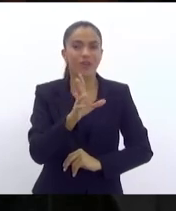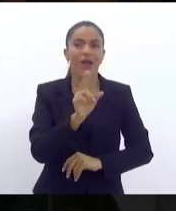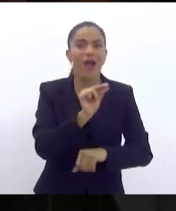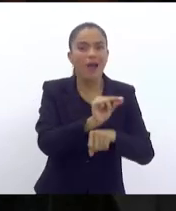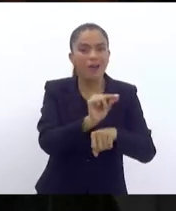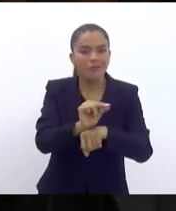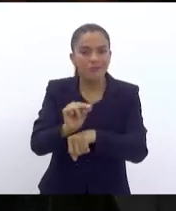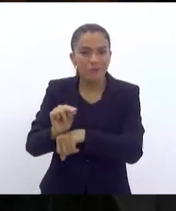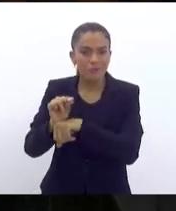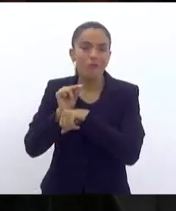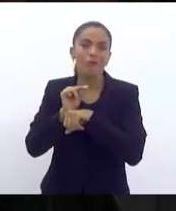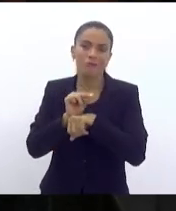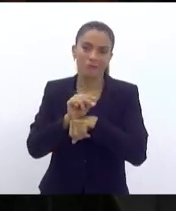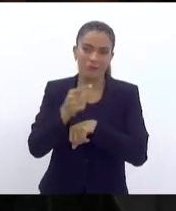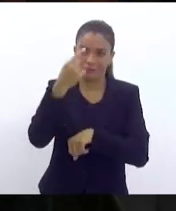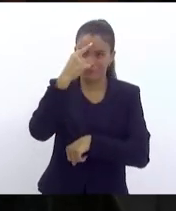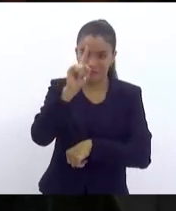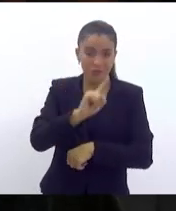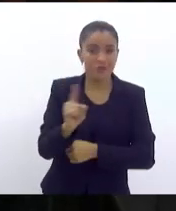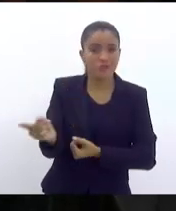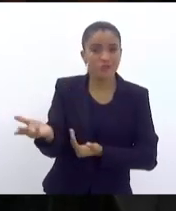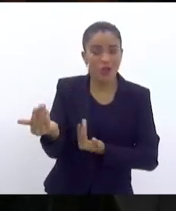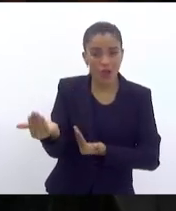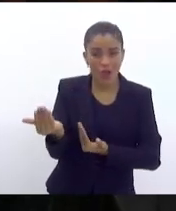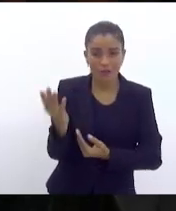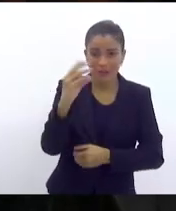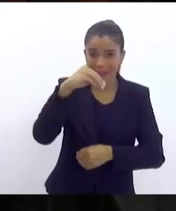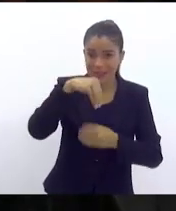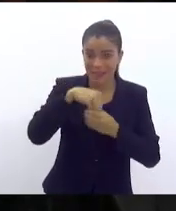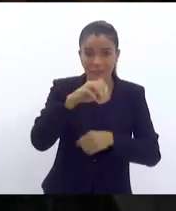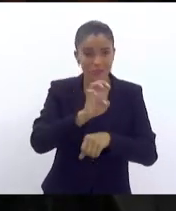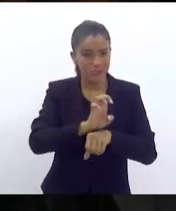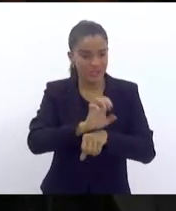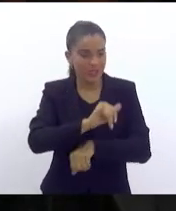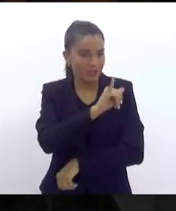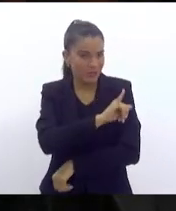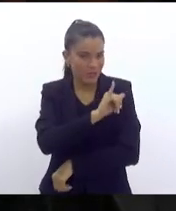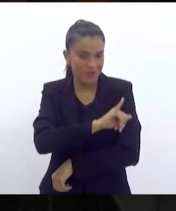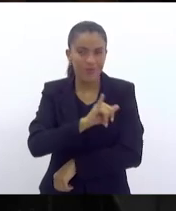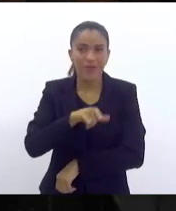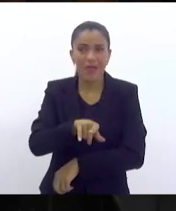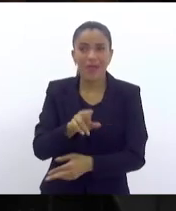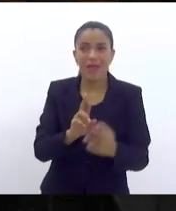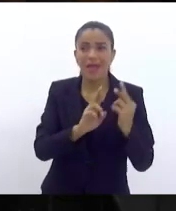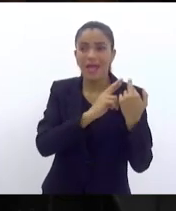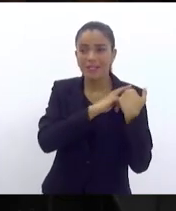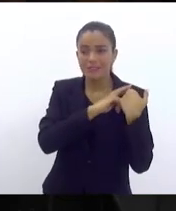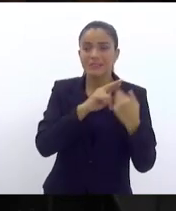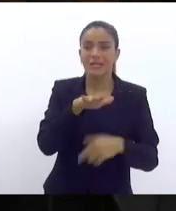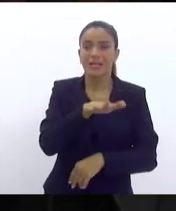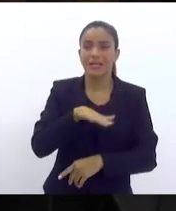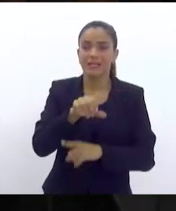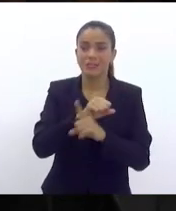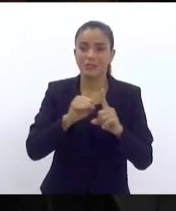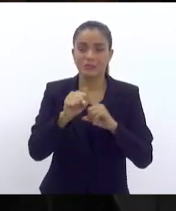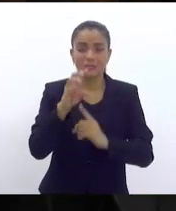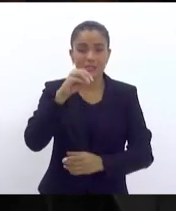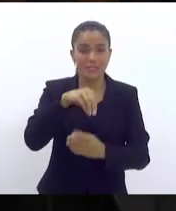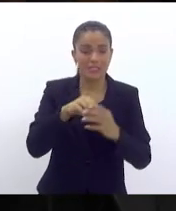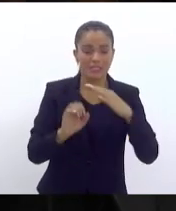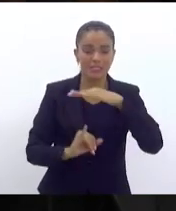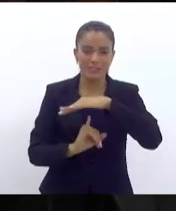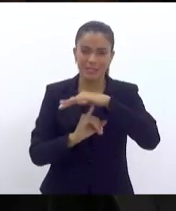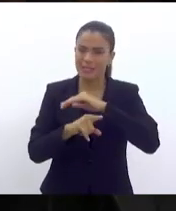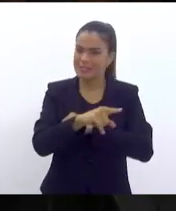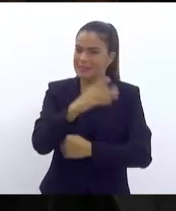aqui de milhares né quem não sabe aqui de jovens aqui no estado do Rio de Janeiro aqui não sabe da área social dentro da instituição e